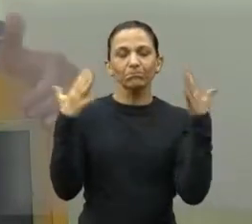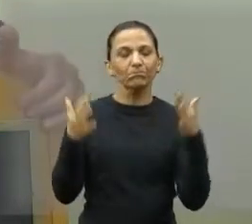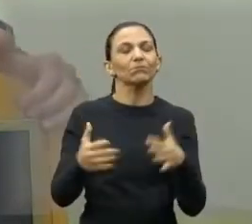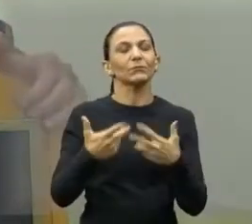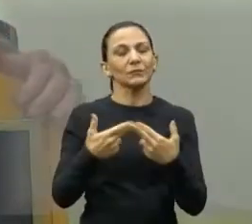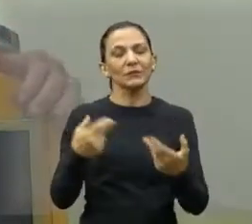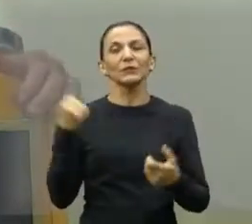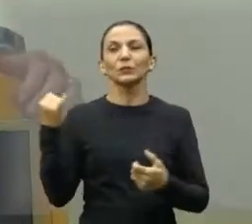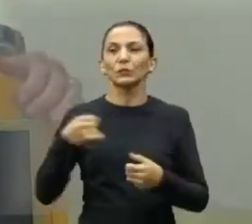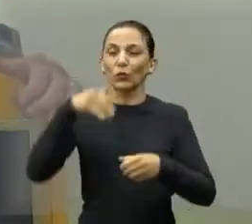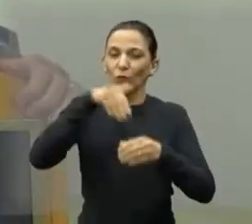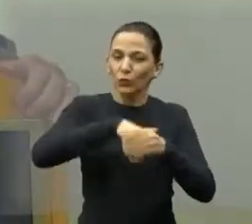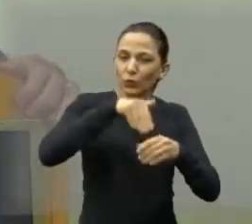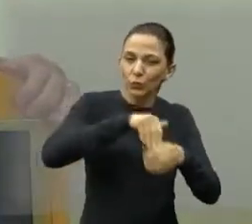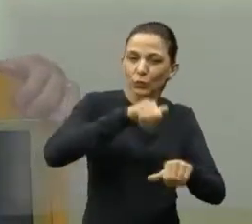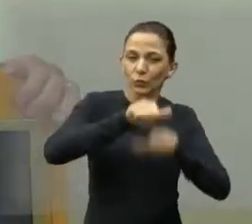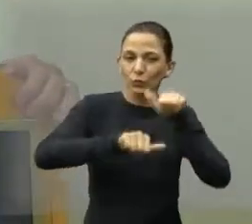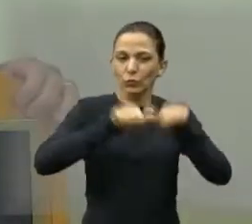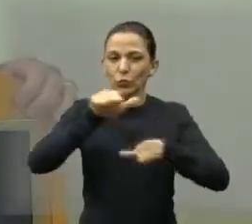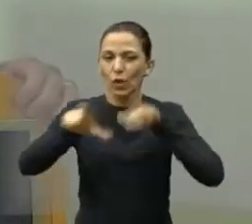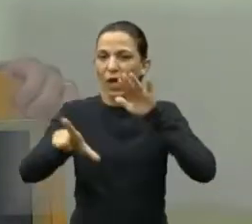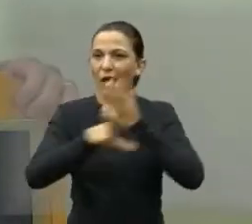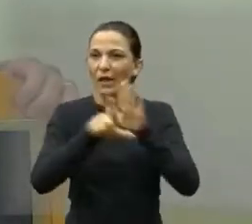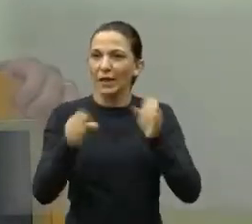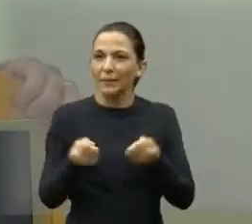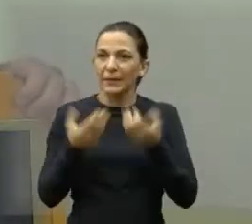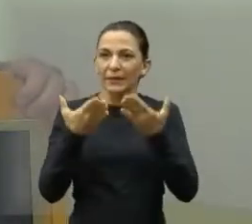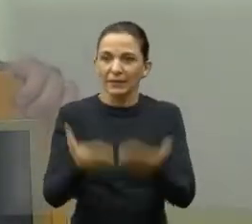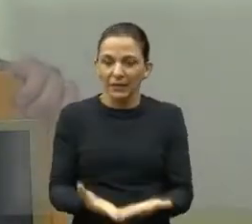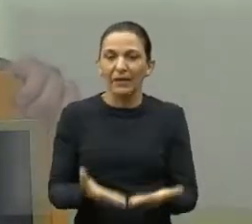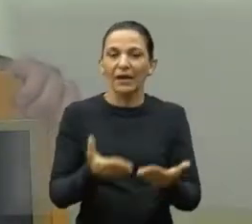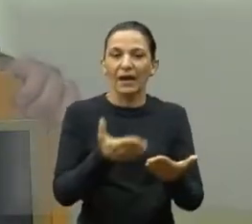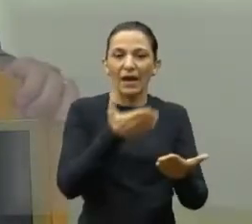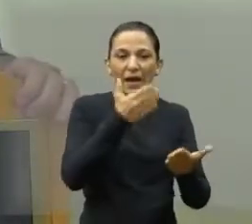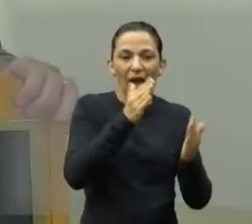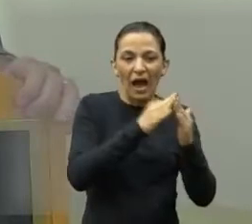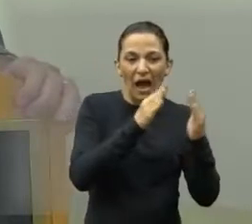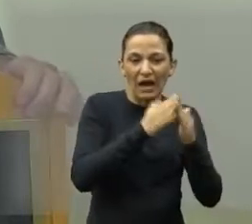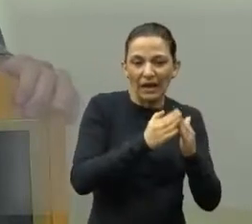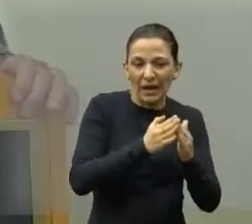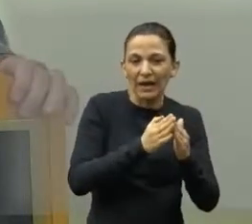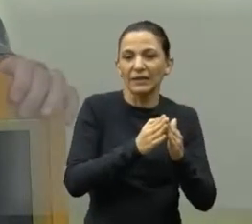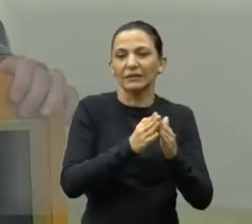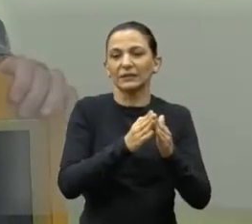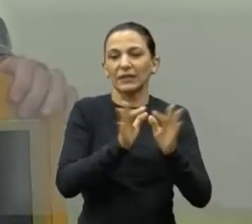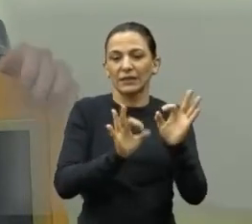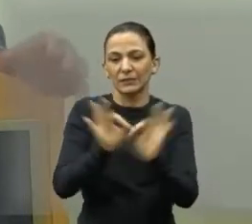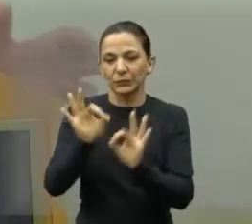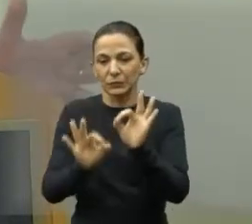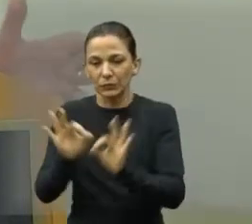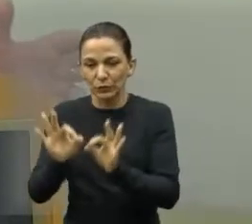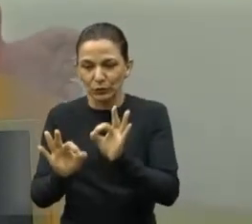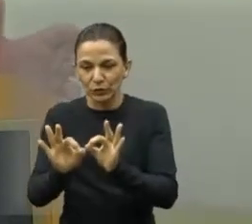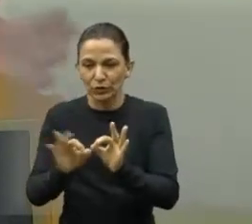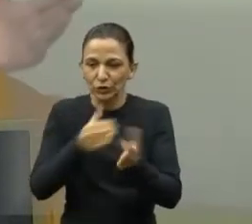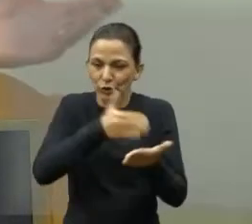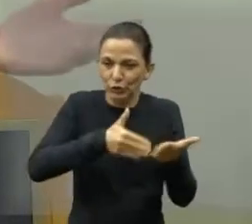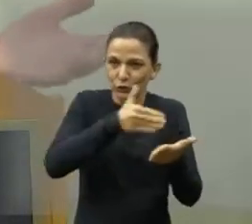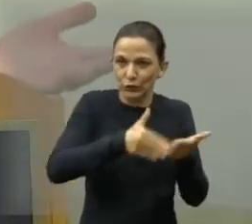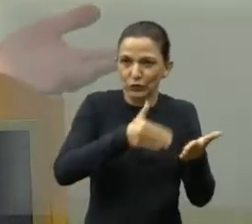demanda. Votamos, alteramos a lei aí para entregar de forma parcial as casas, não ser os 100%, que as casas que estavam